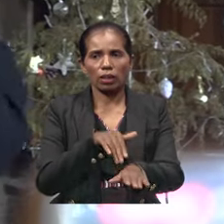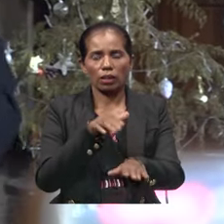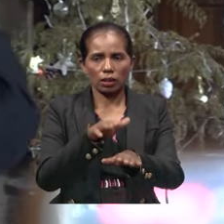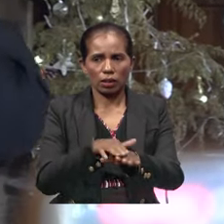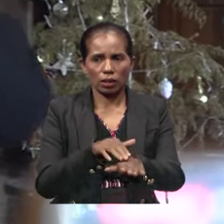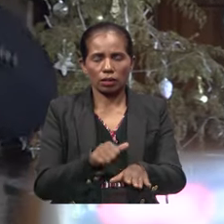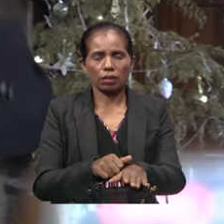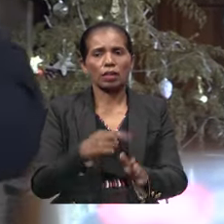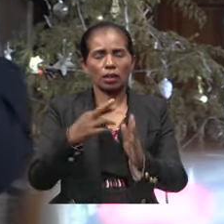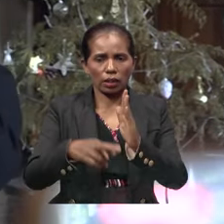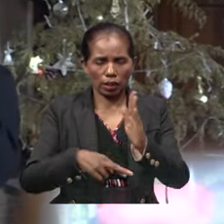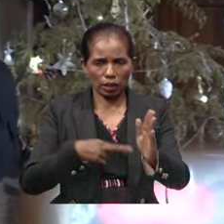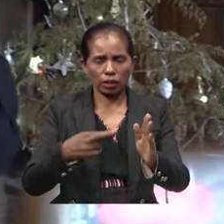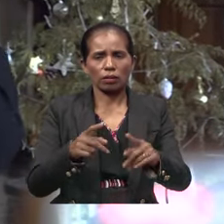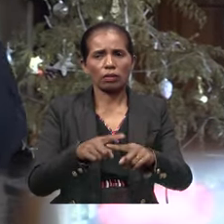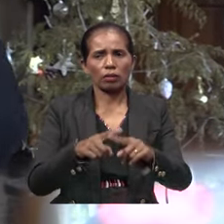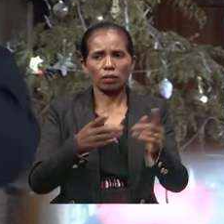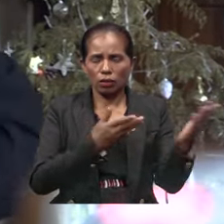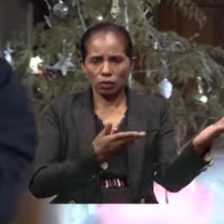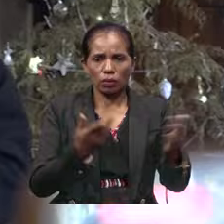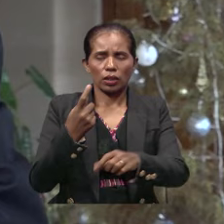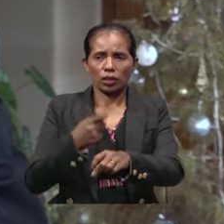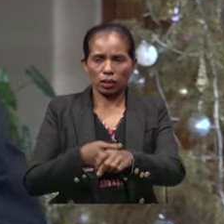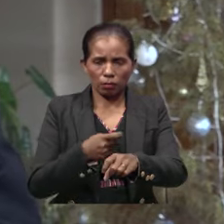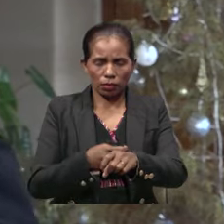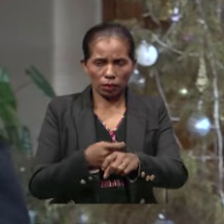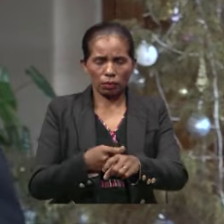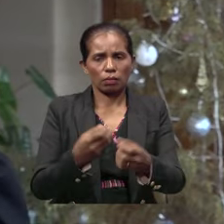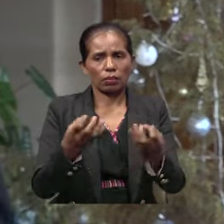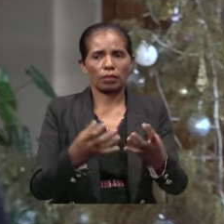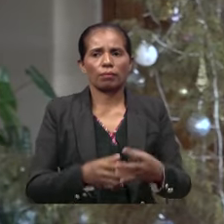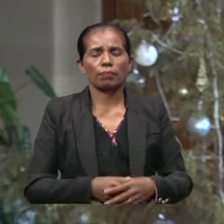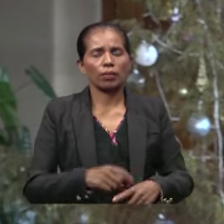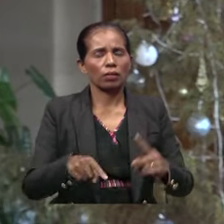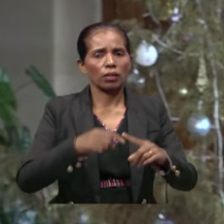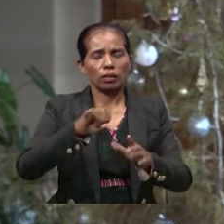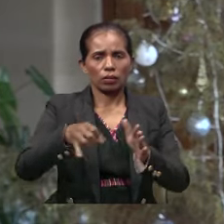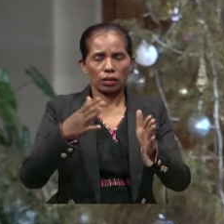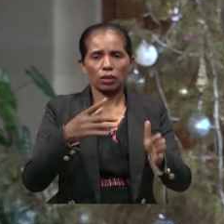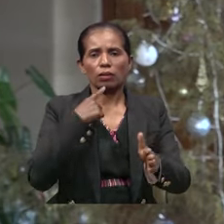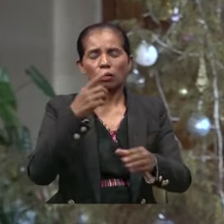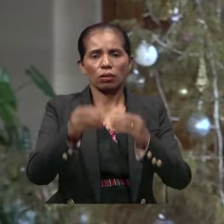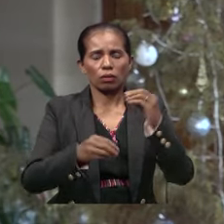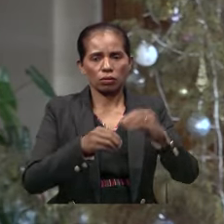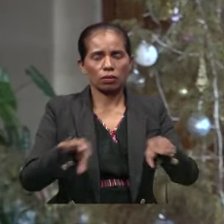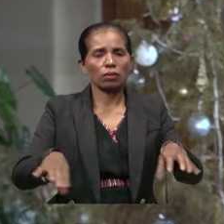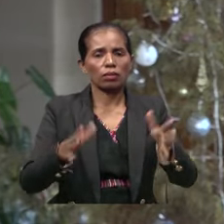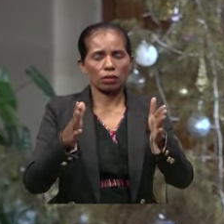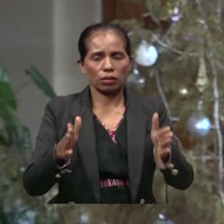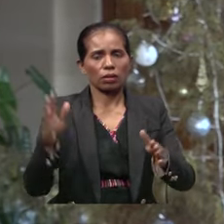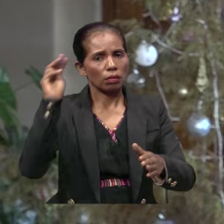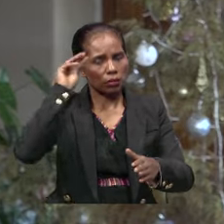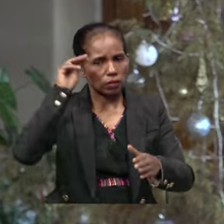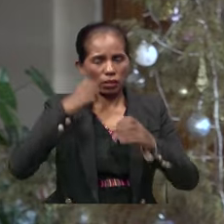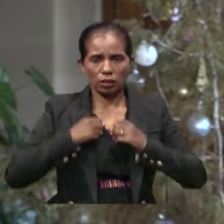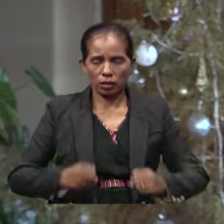honinha, medidas, oi, oi, ne bem, lori, tempo e tua, lori, tempo e tua. O enhira jornalista será questiona com o funcionário contratado e o Ministério da